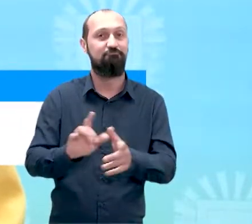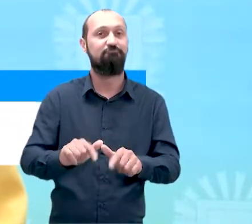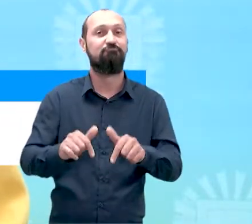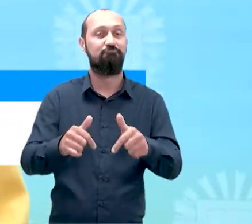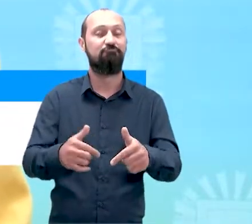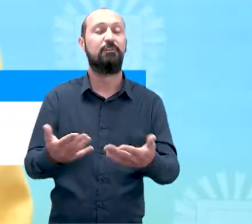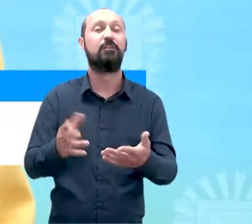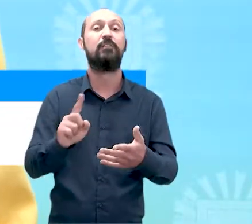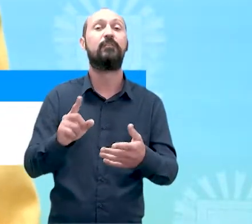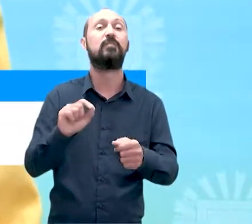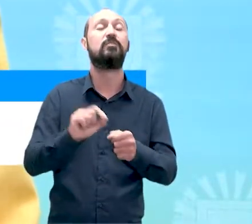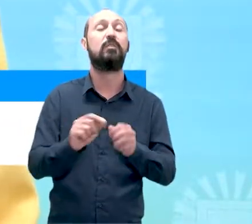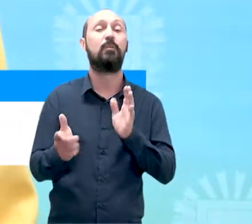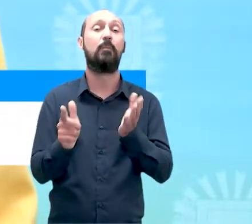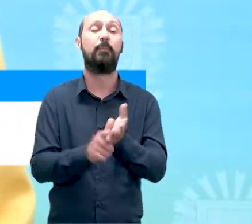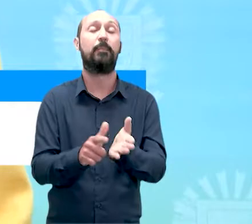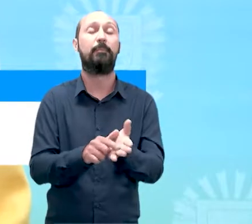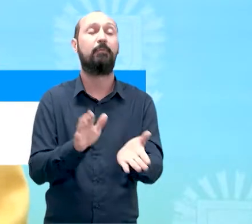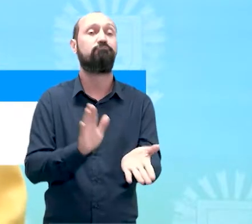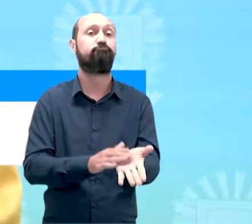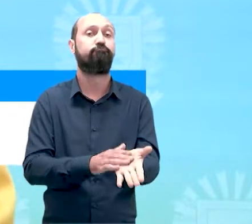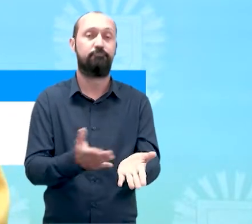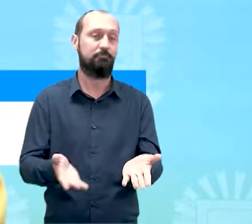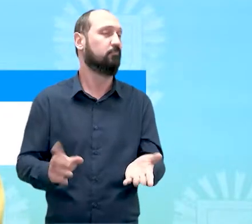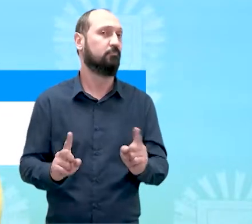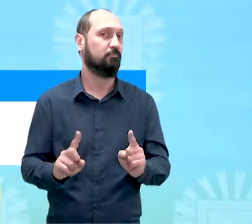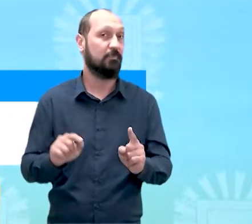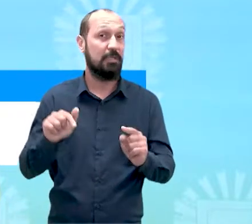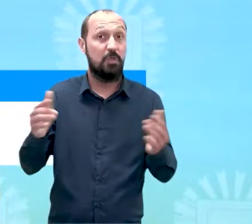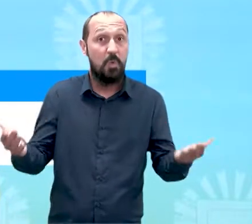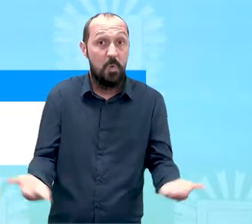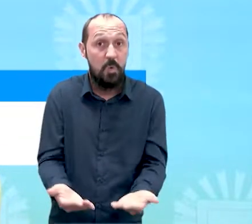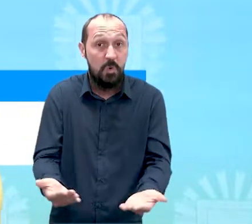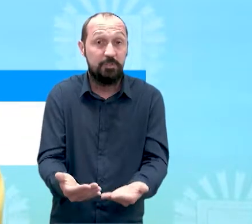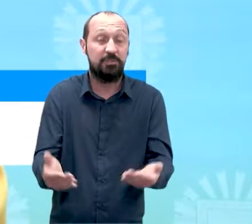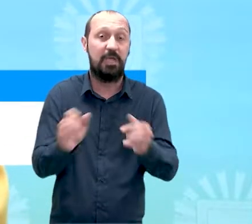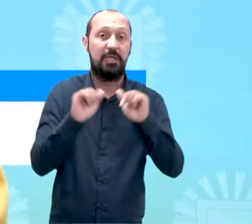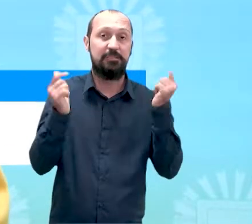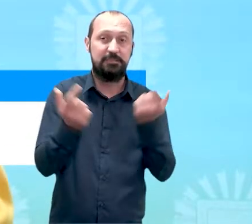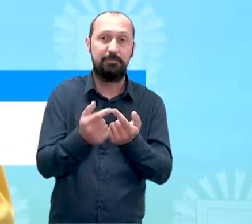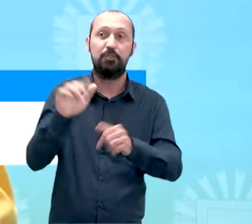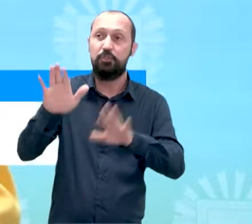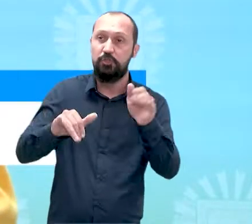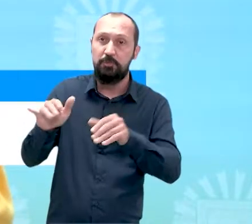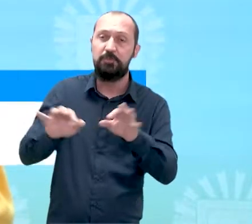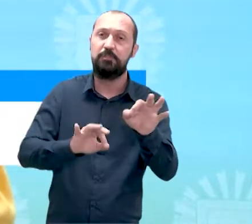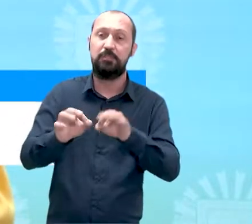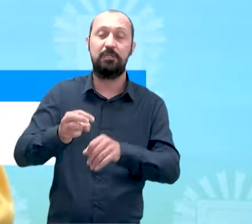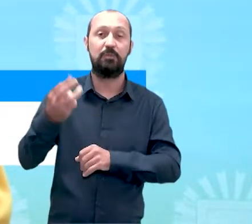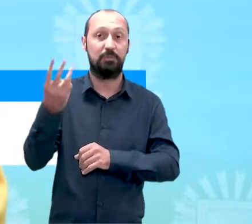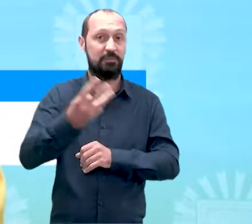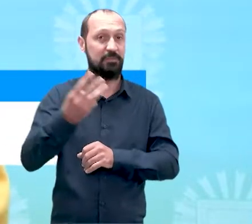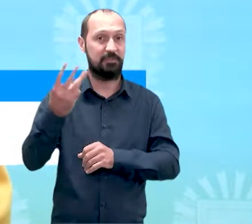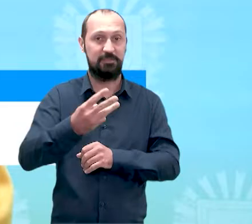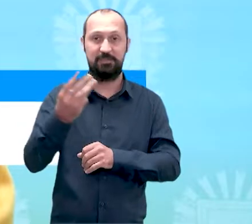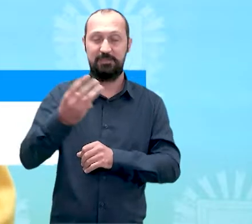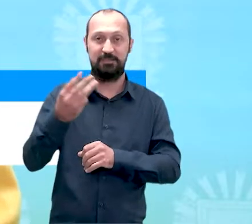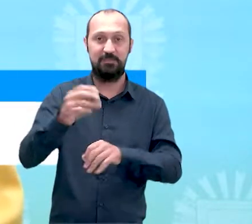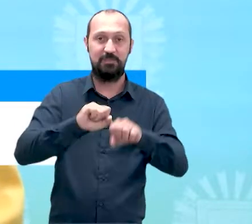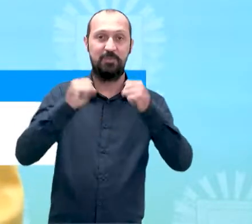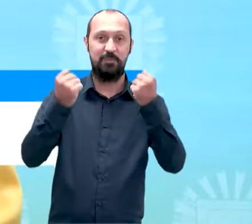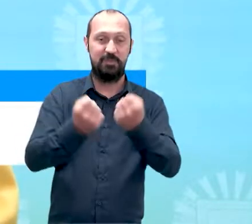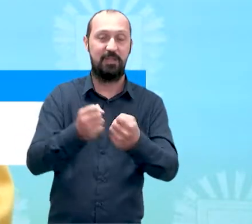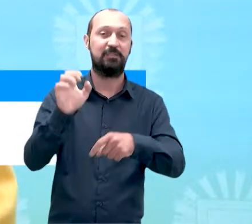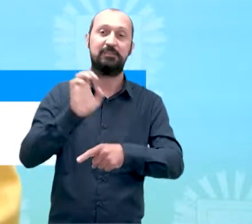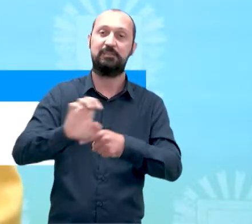políticas efetivas e que funcionem, né? E não que fiquem apenas no papel. E esta casa, ao trazer estes eventos,